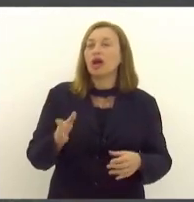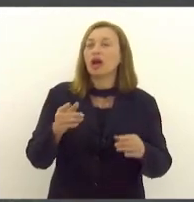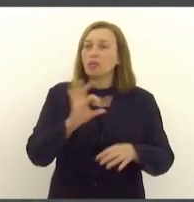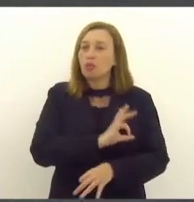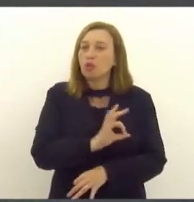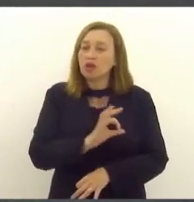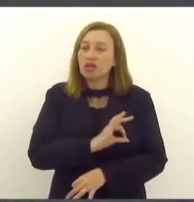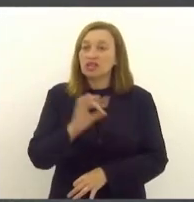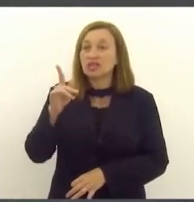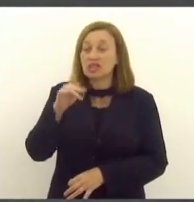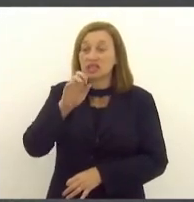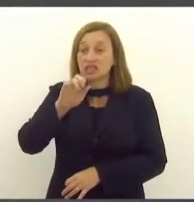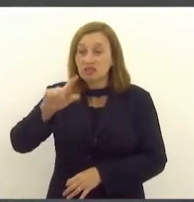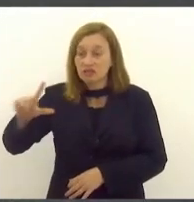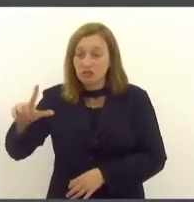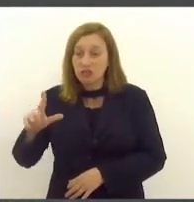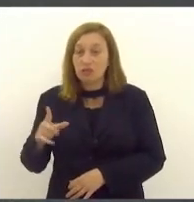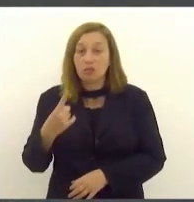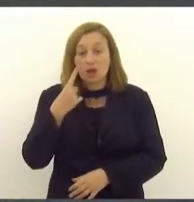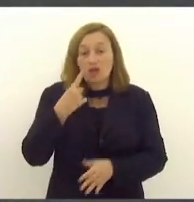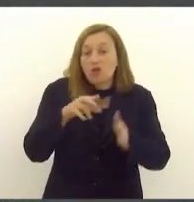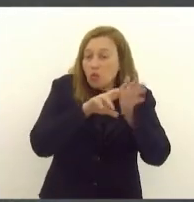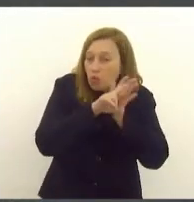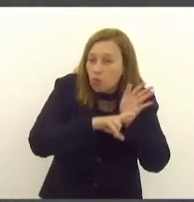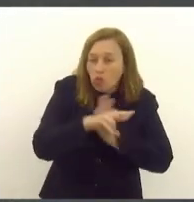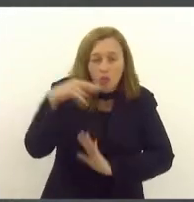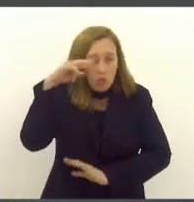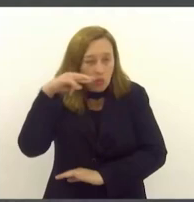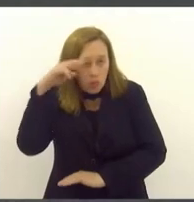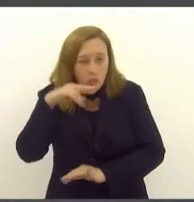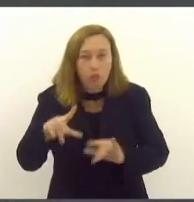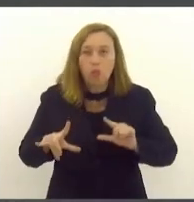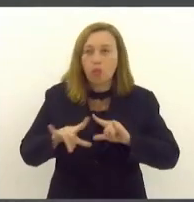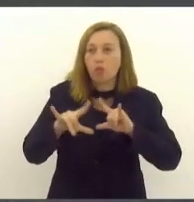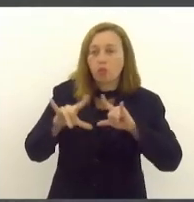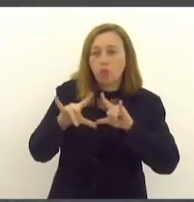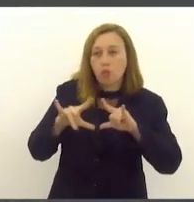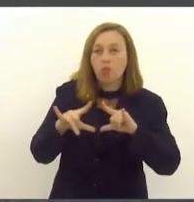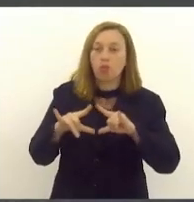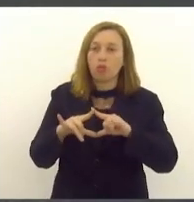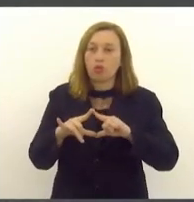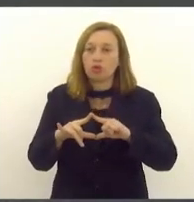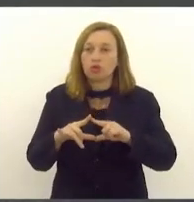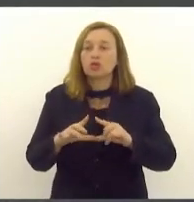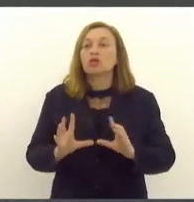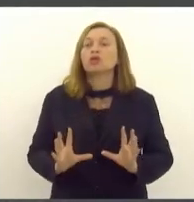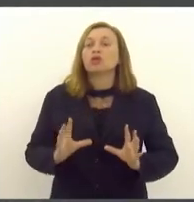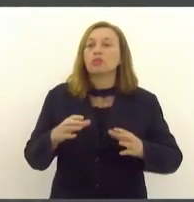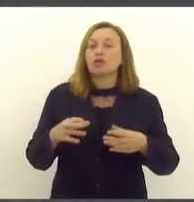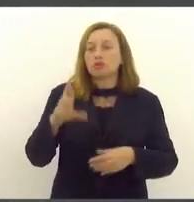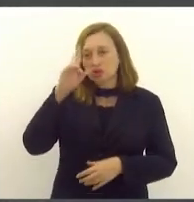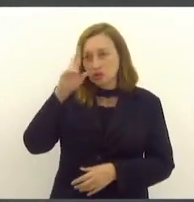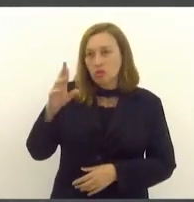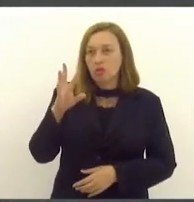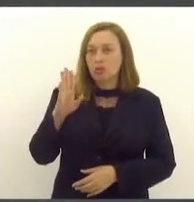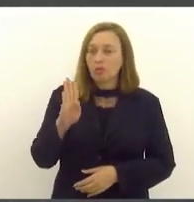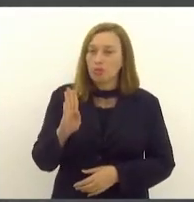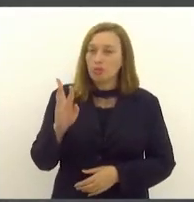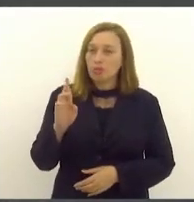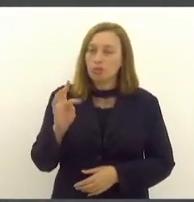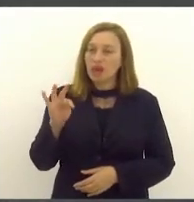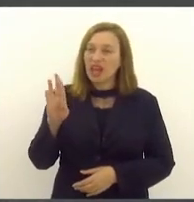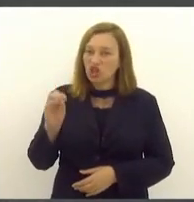que abra um investigação sobre milícia organização criminosa capitaneada pelo senhor Breno Carnevalli porque